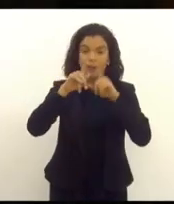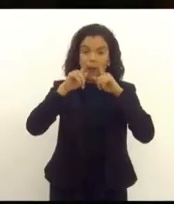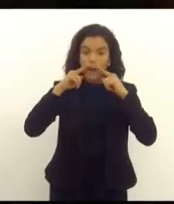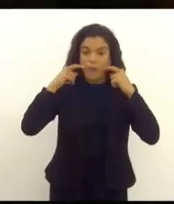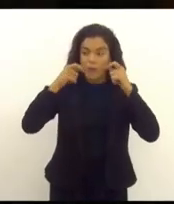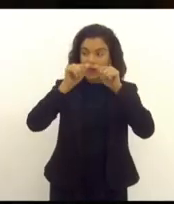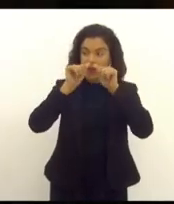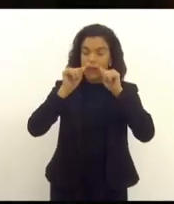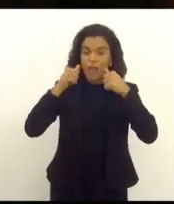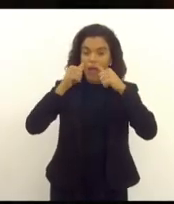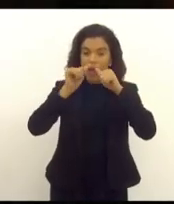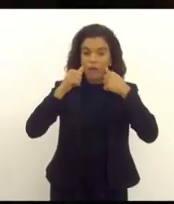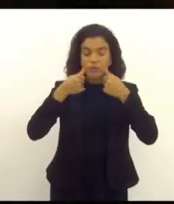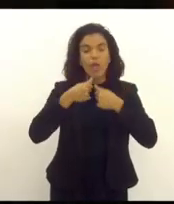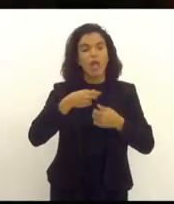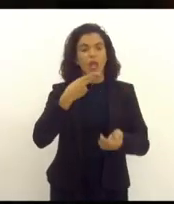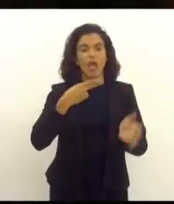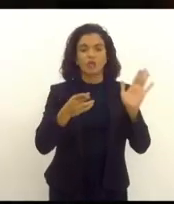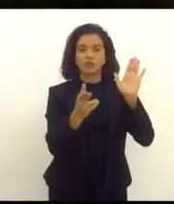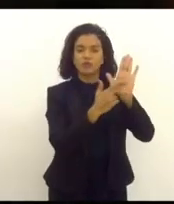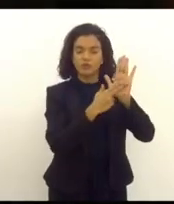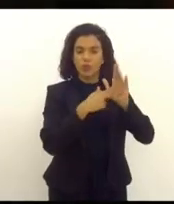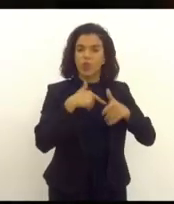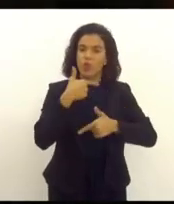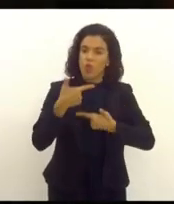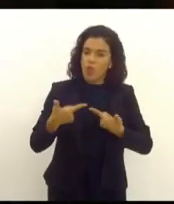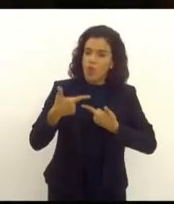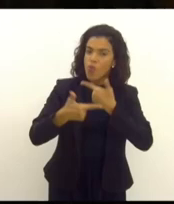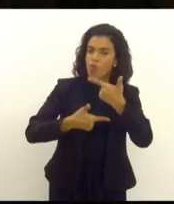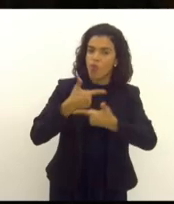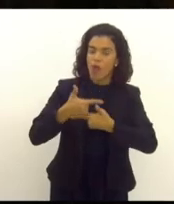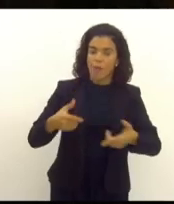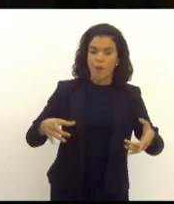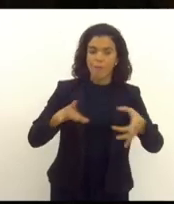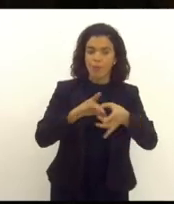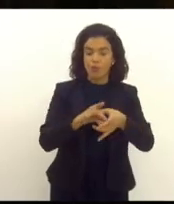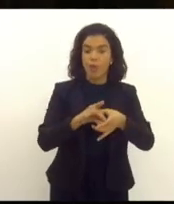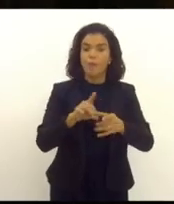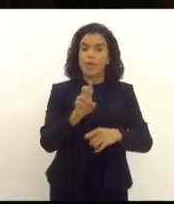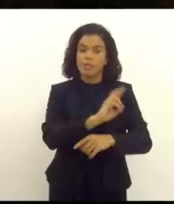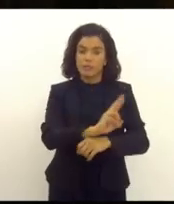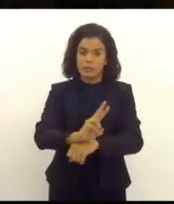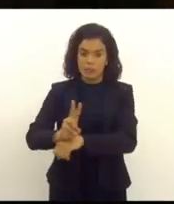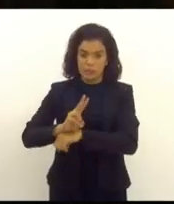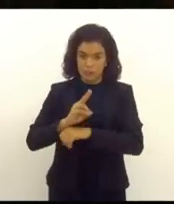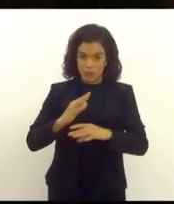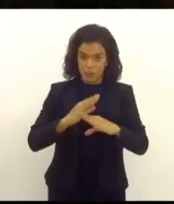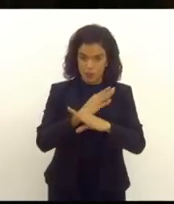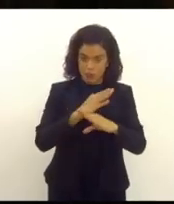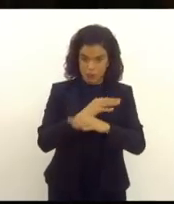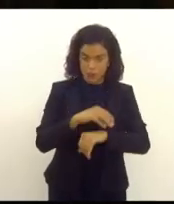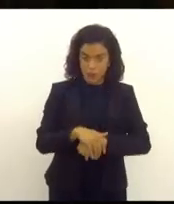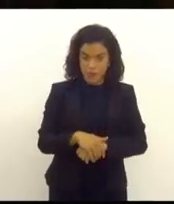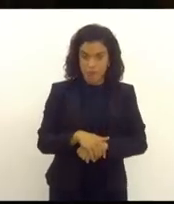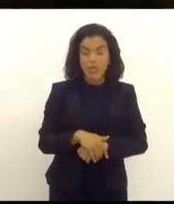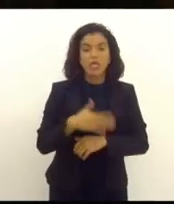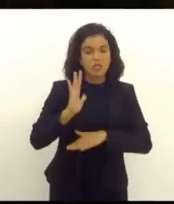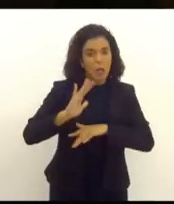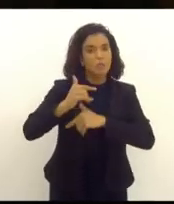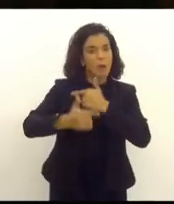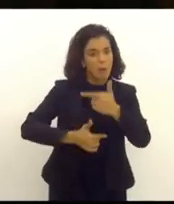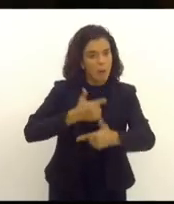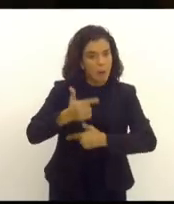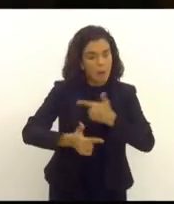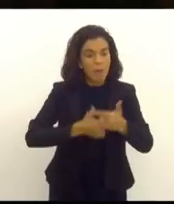ele assumiu um compromisso de trabalhar em parceria com o governador Cláudio Castro pela Segurança Pública do Município e assim vem fazendo